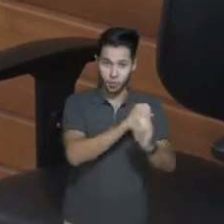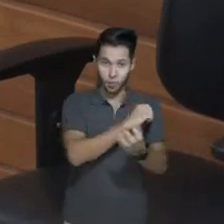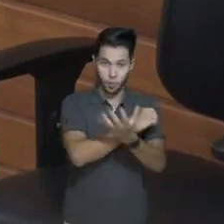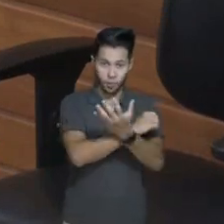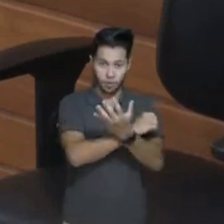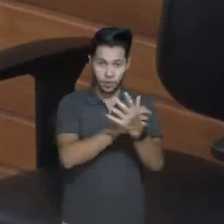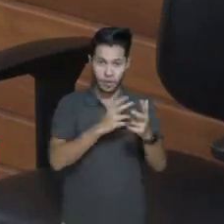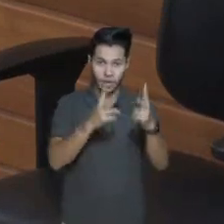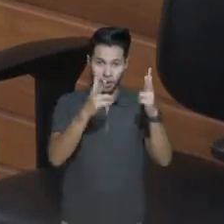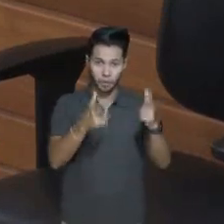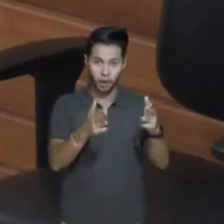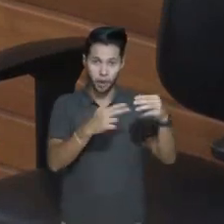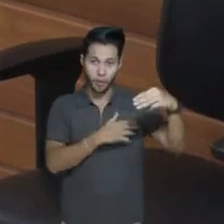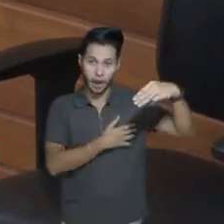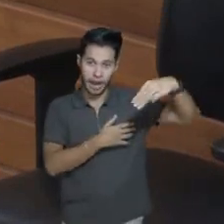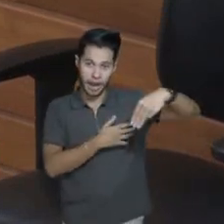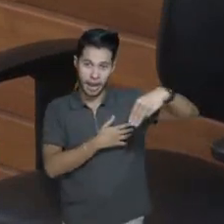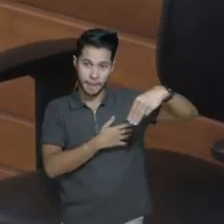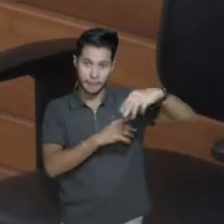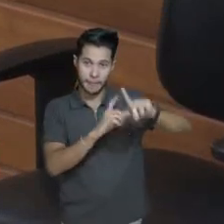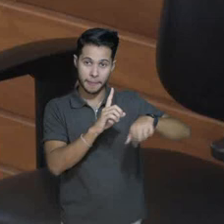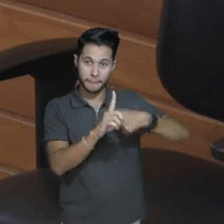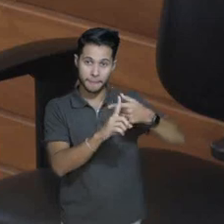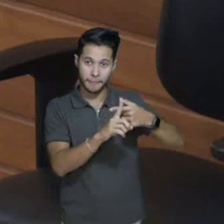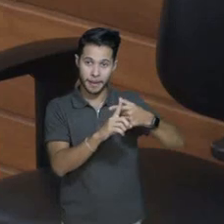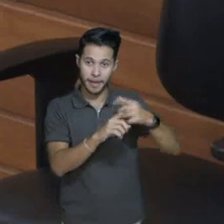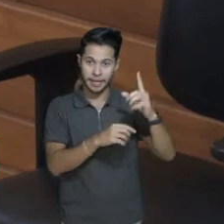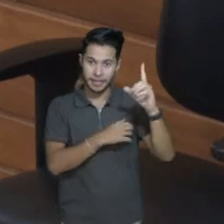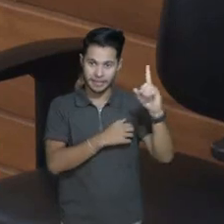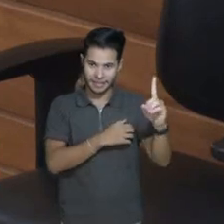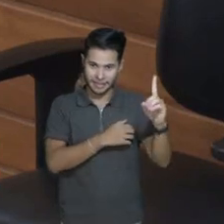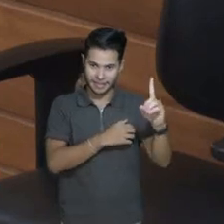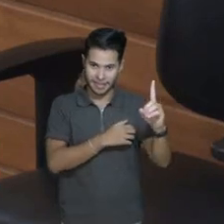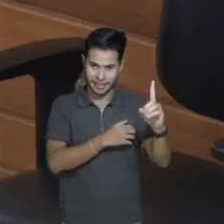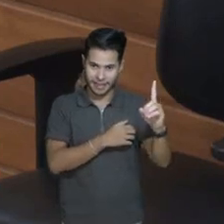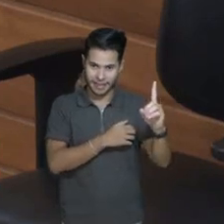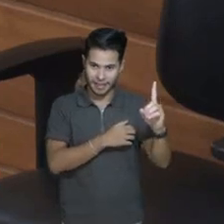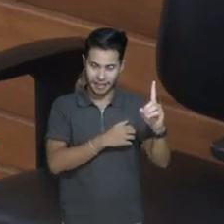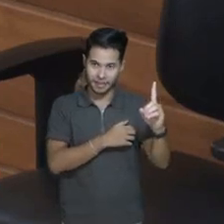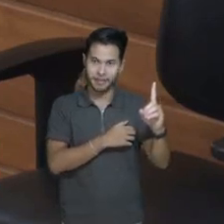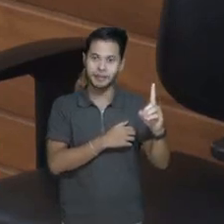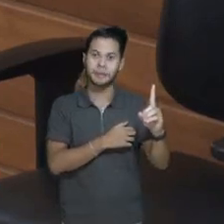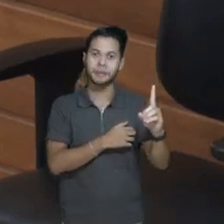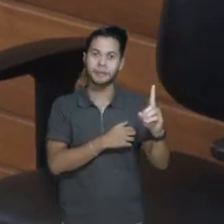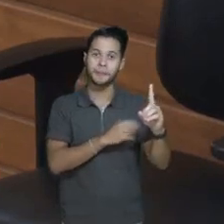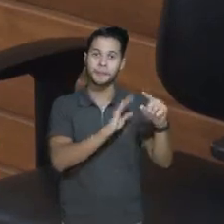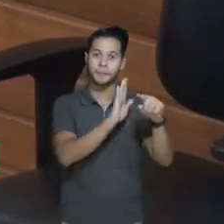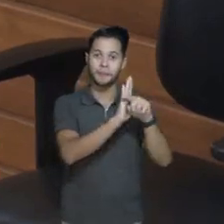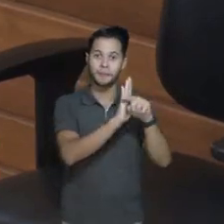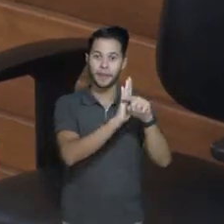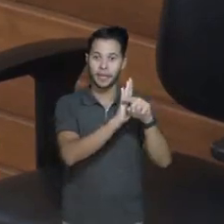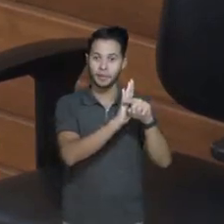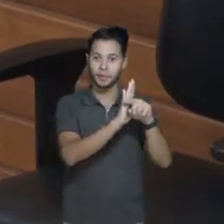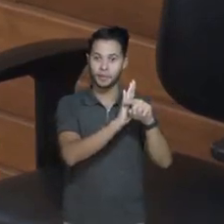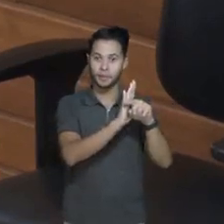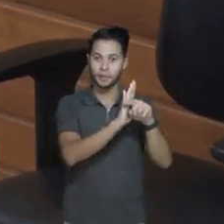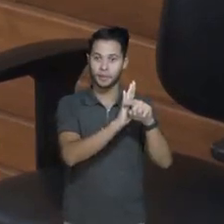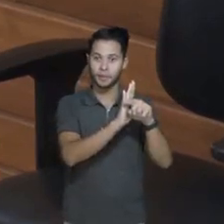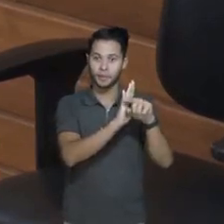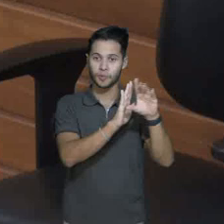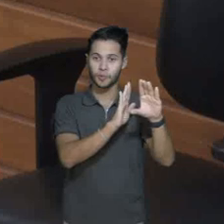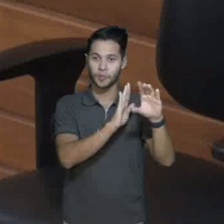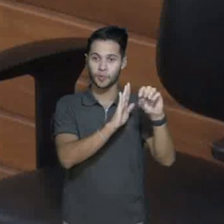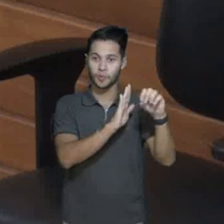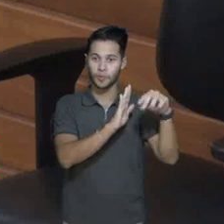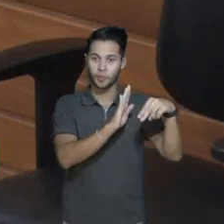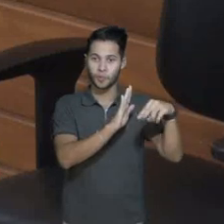m mais D monopólio de poder de institucionalidade menos a contab e aqui